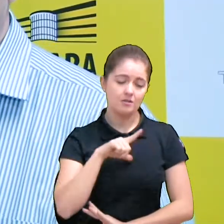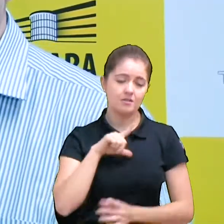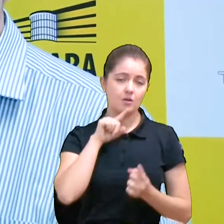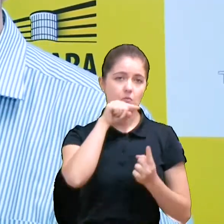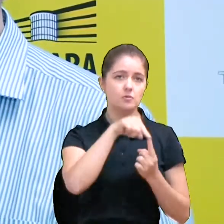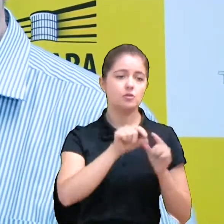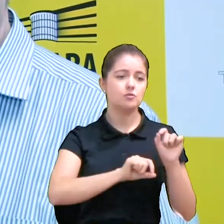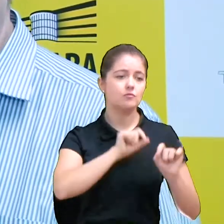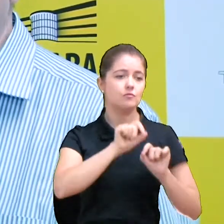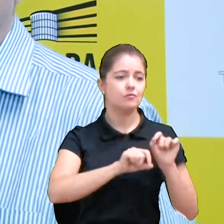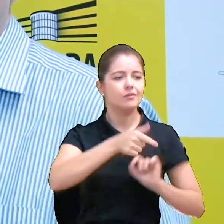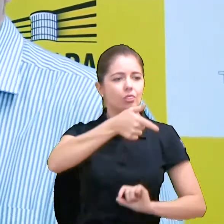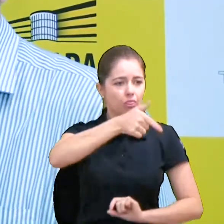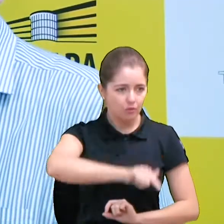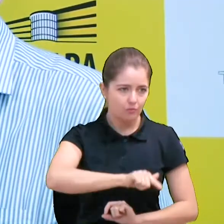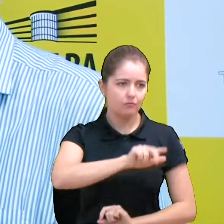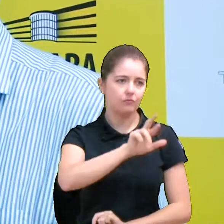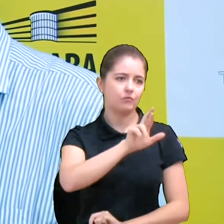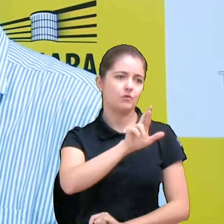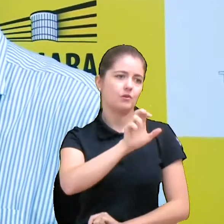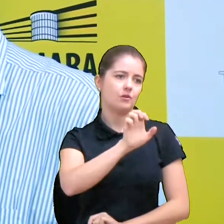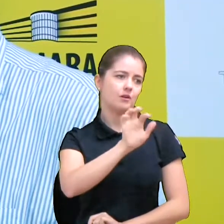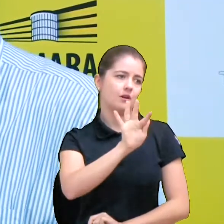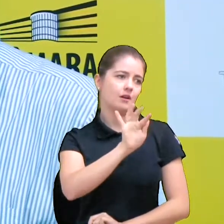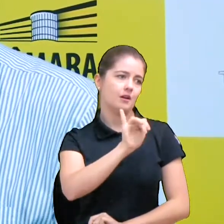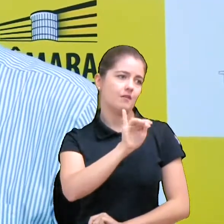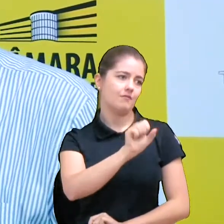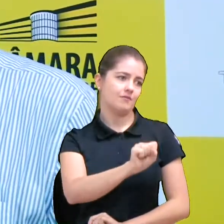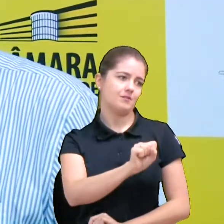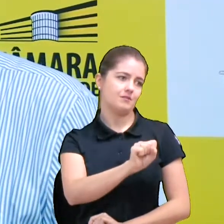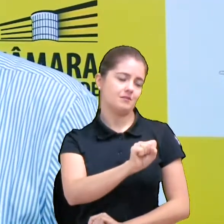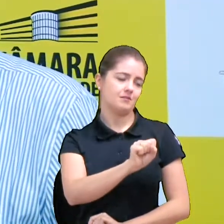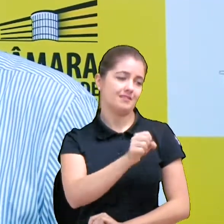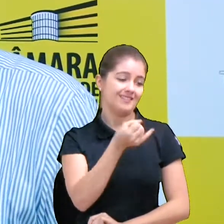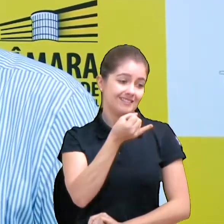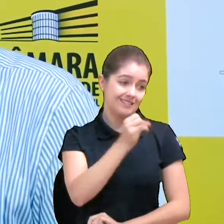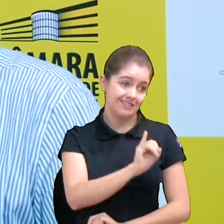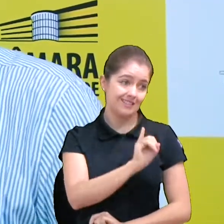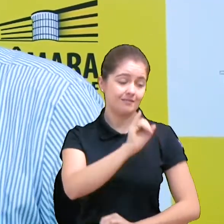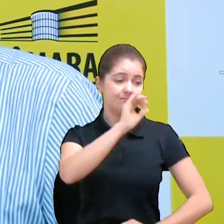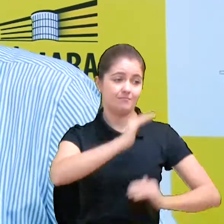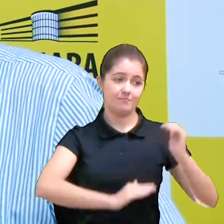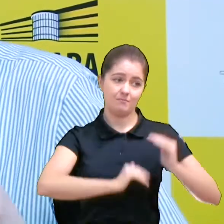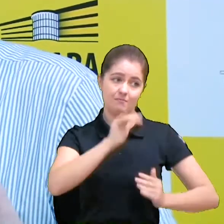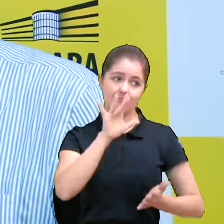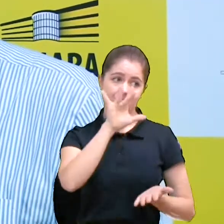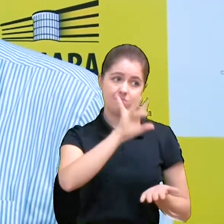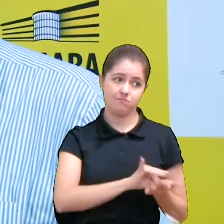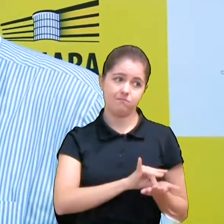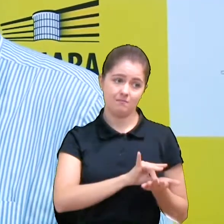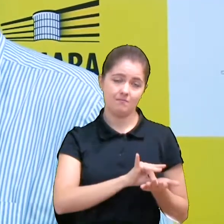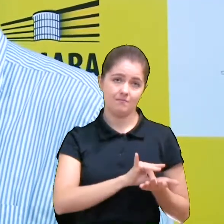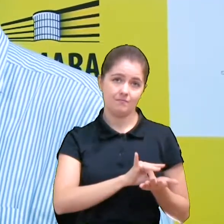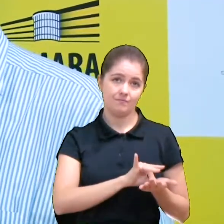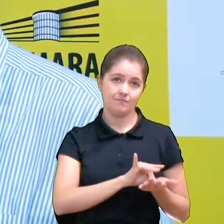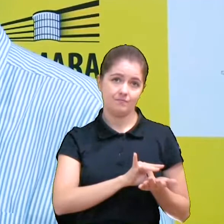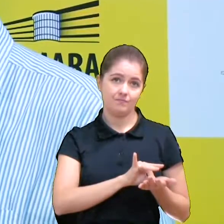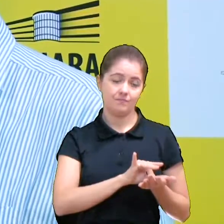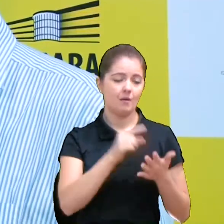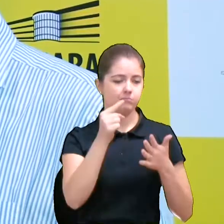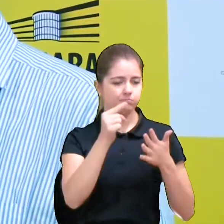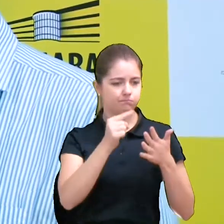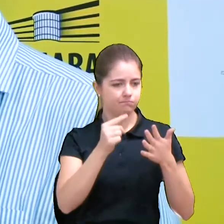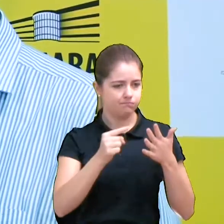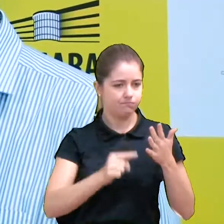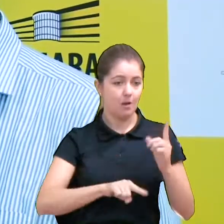vez, insistir no Refis. Agora, se efetivamente foram implementadas medidas bem positivas e